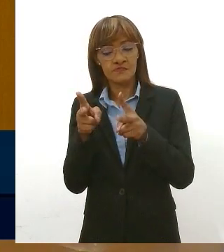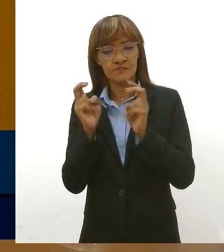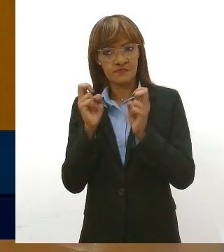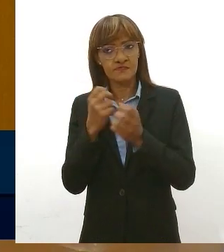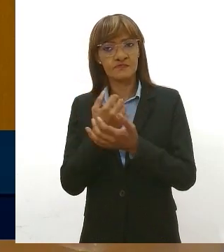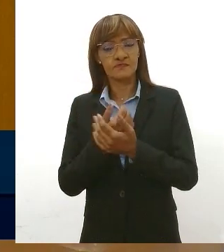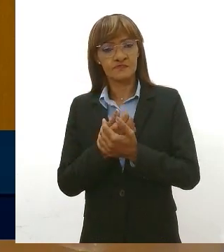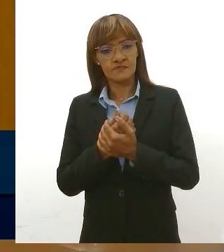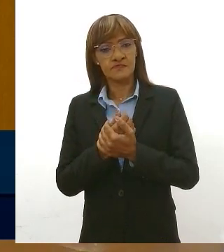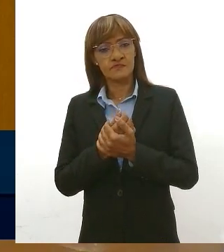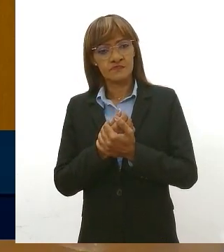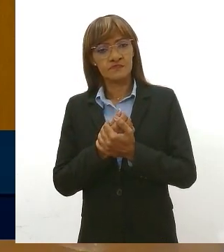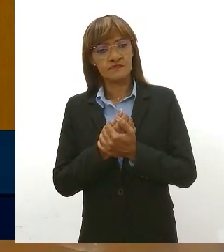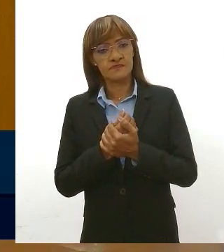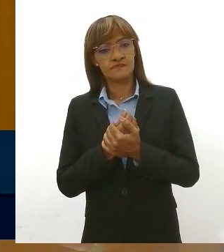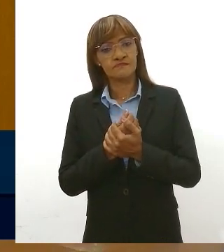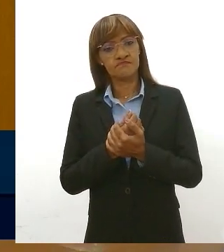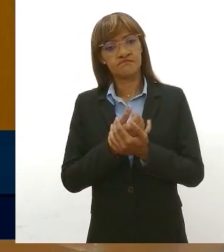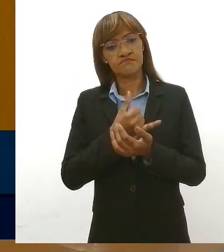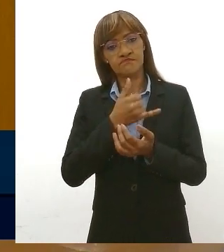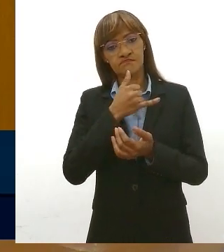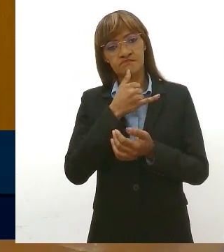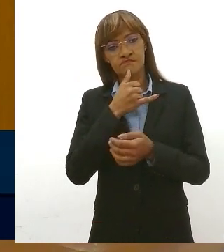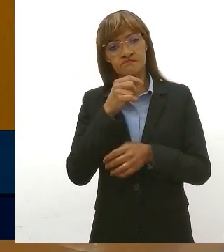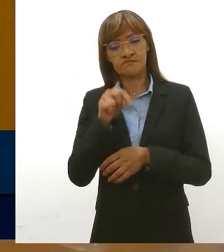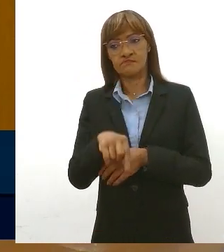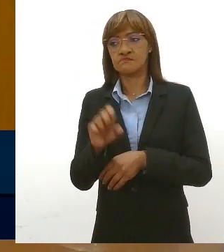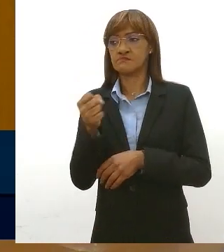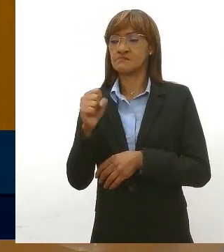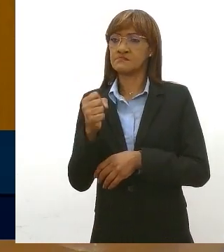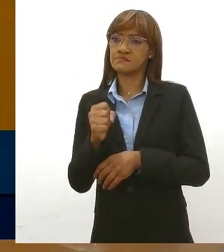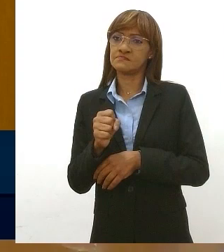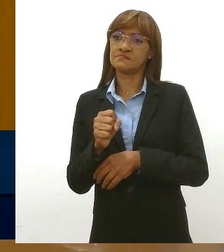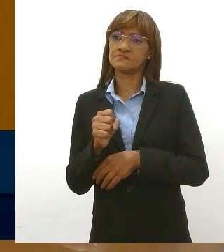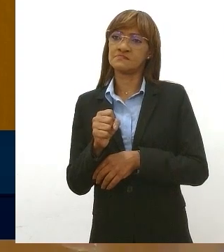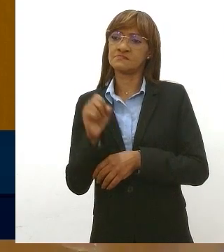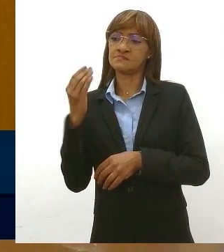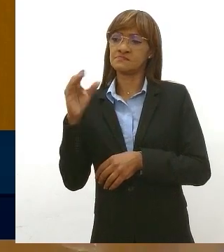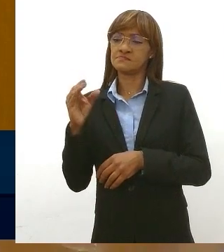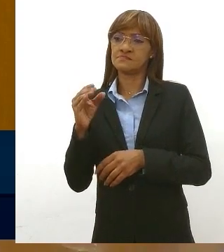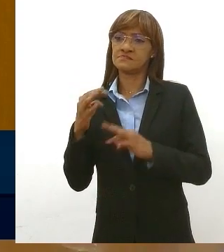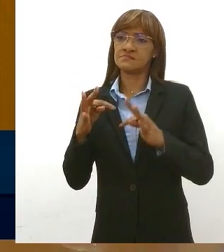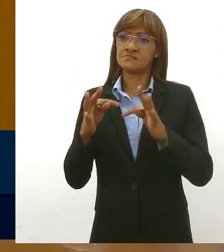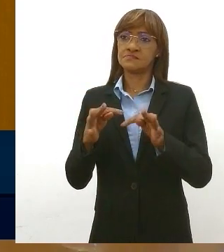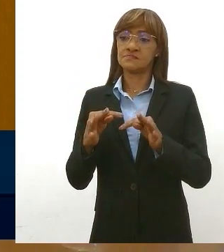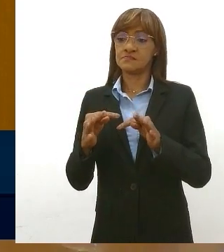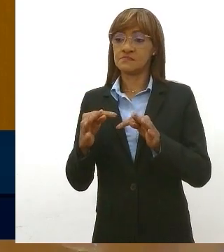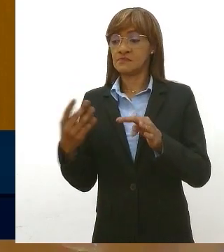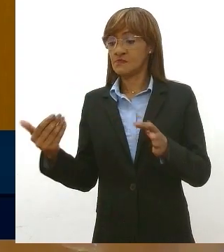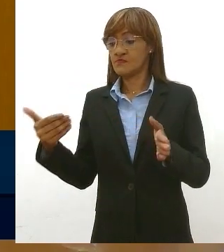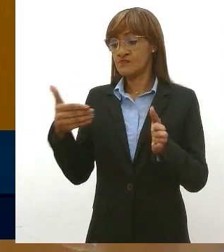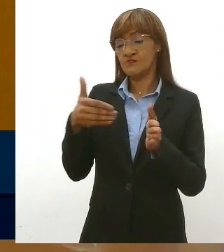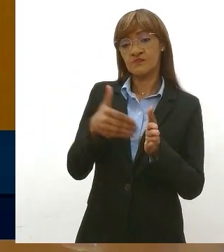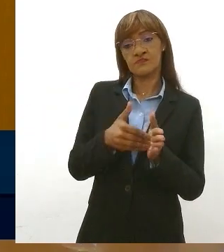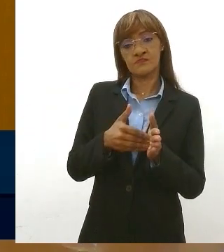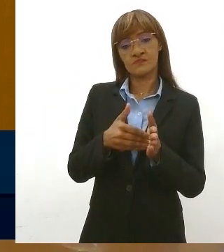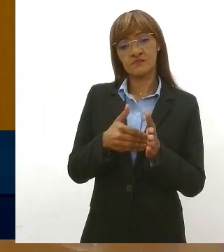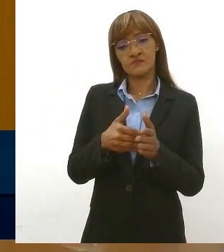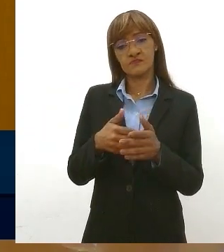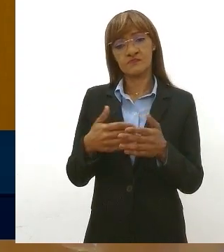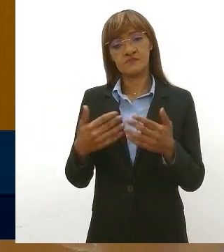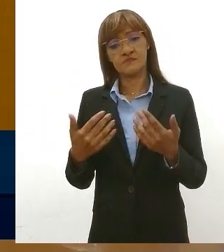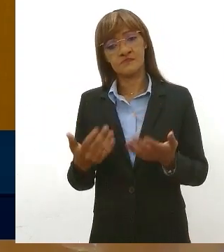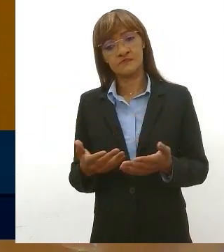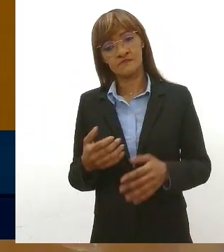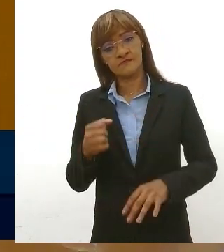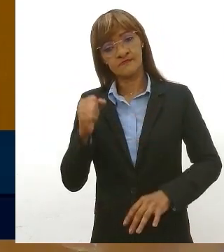infelizmente, como Sergipe vai mal em ciência e tecnologia. Nós somos um dos últimos estados no ranking de ciência e tecnologia no Brasil, deputado Marcelo. Então a